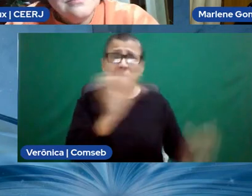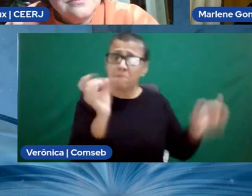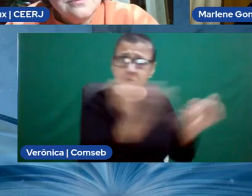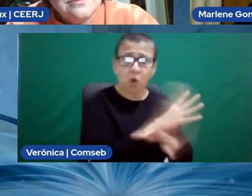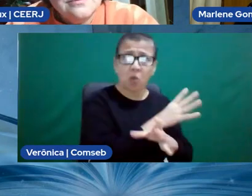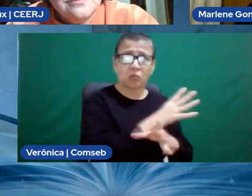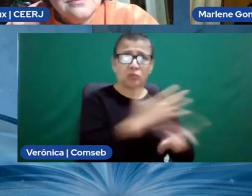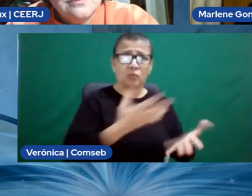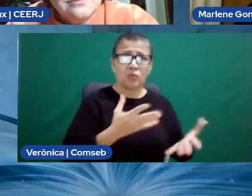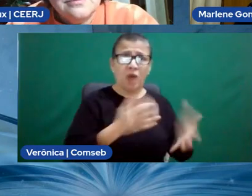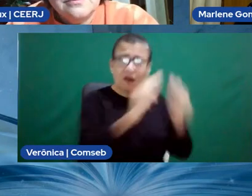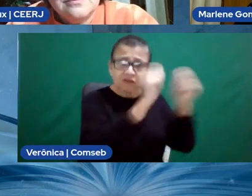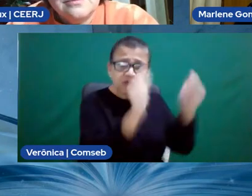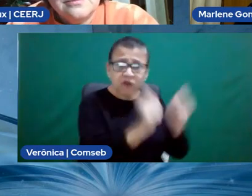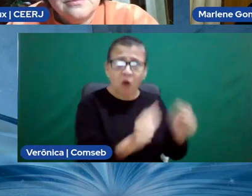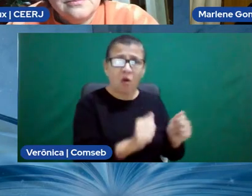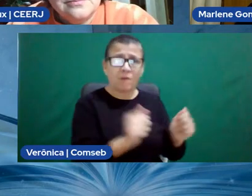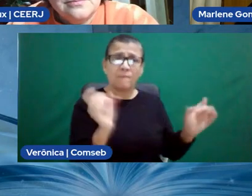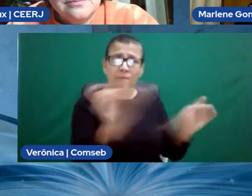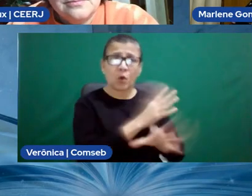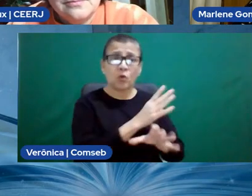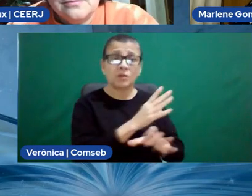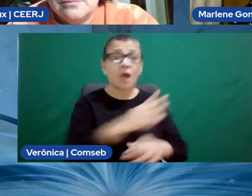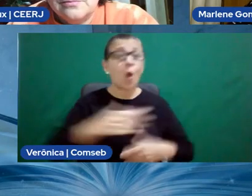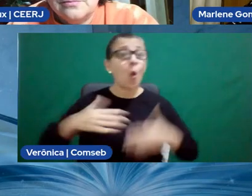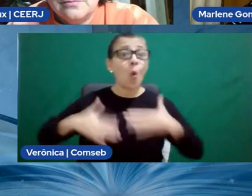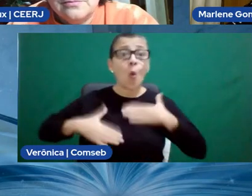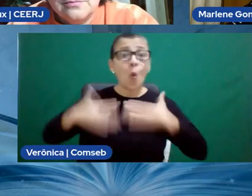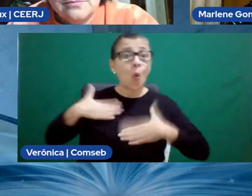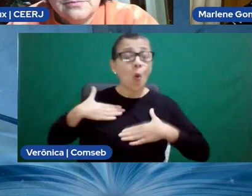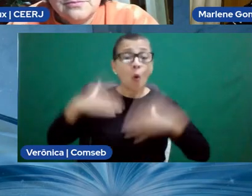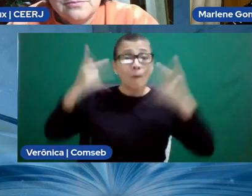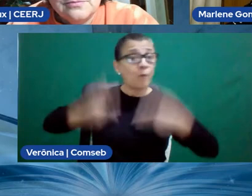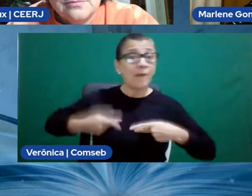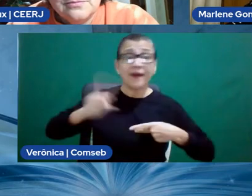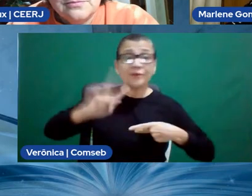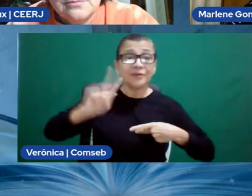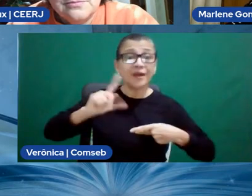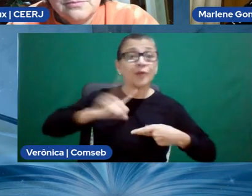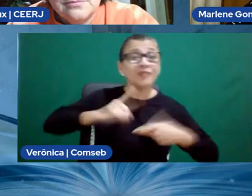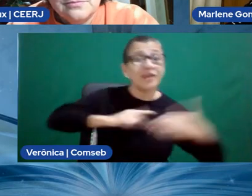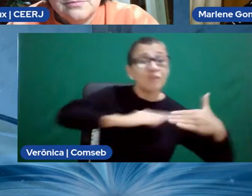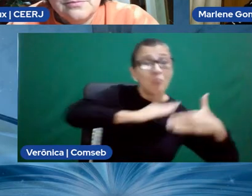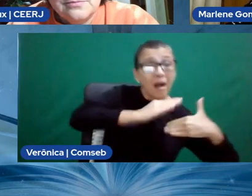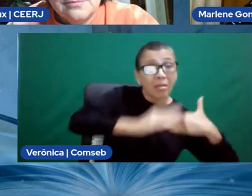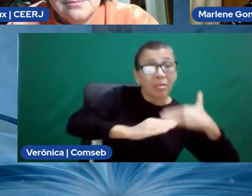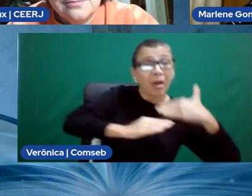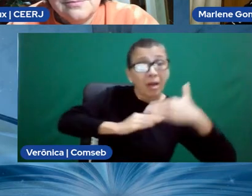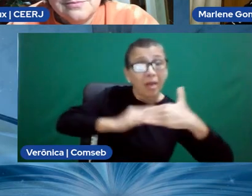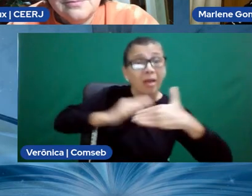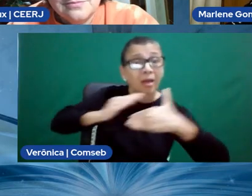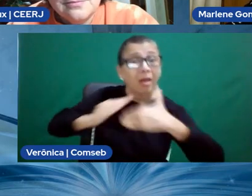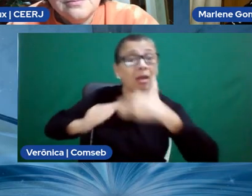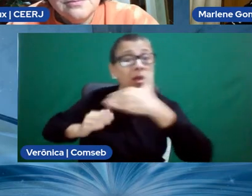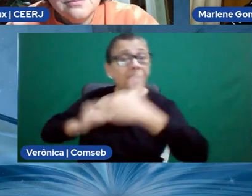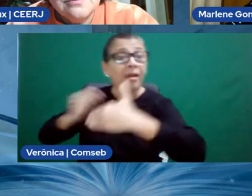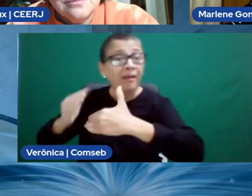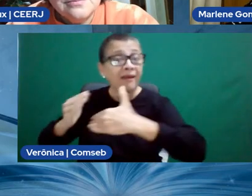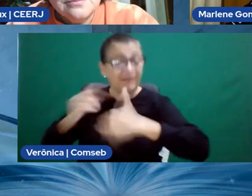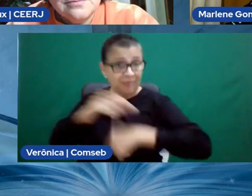O que a ciência acredita como elo comum entre o chimpanzé e o homem seria